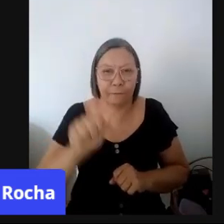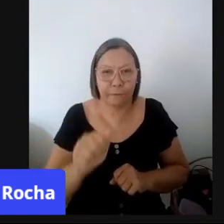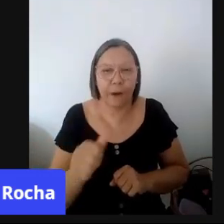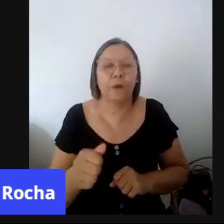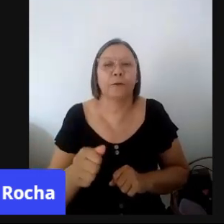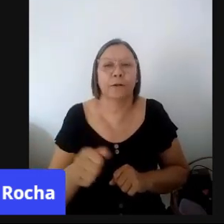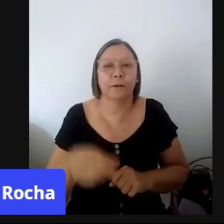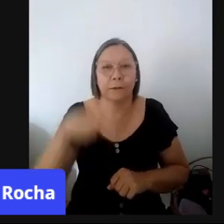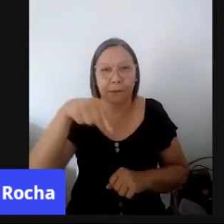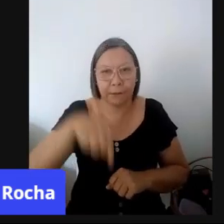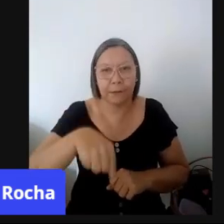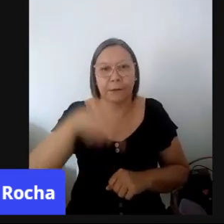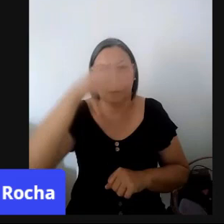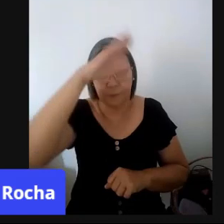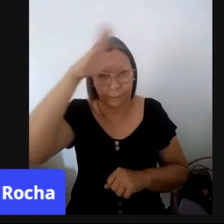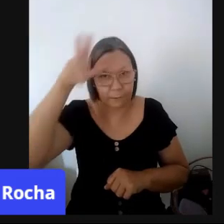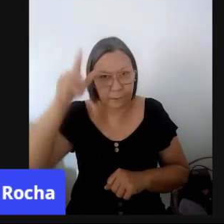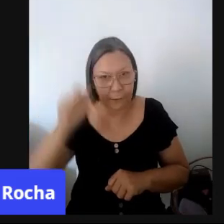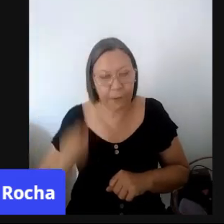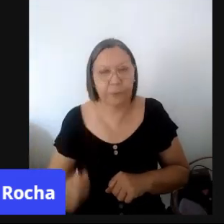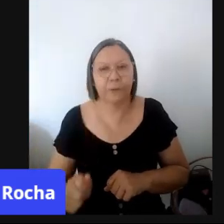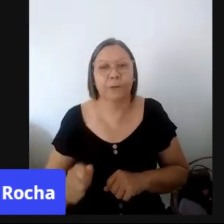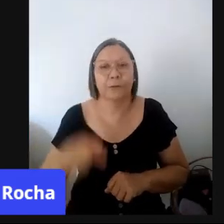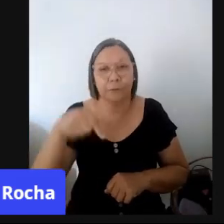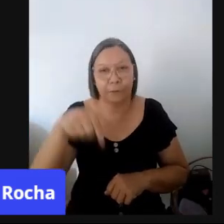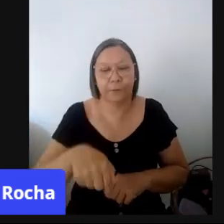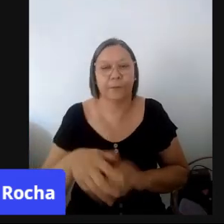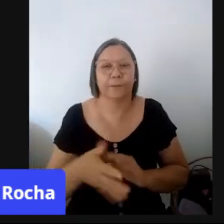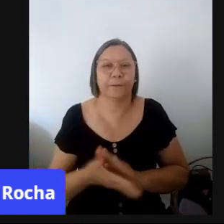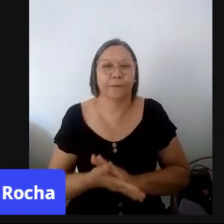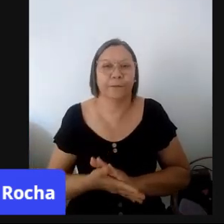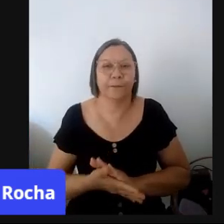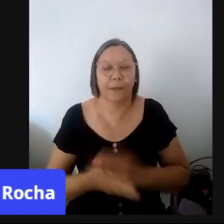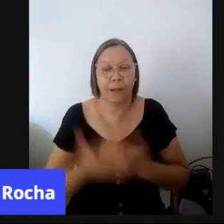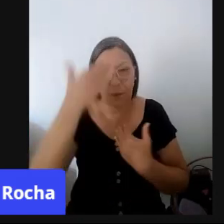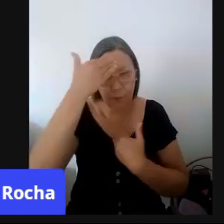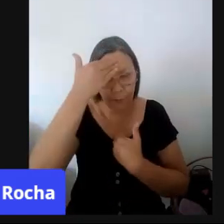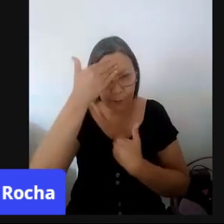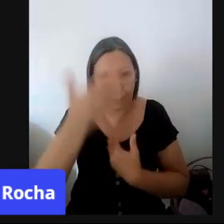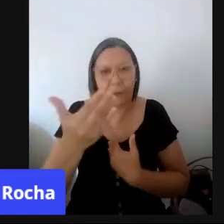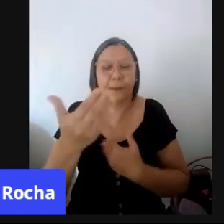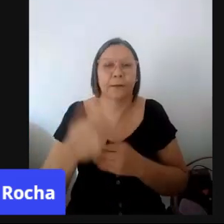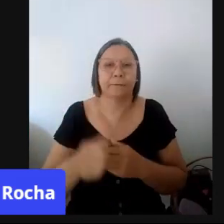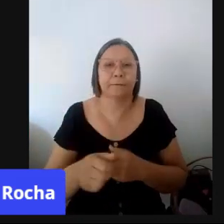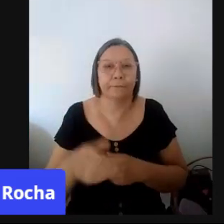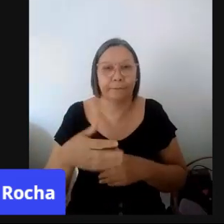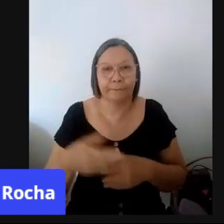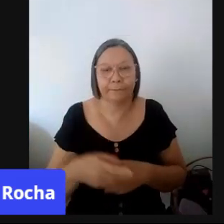mais no nosso estado, né? Obrigada, Nathalie. Obrigada, pessoal.